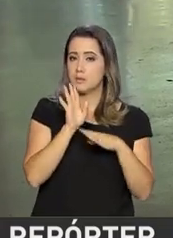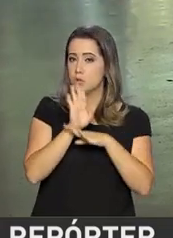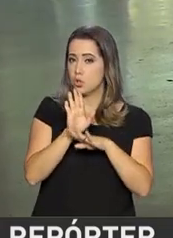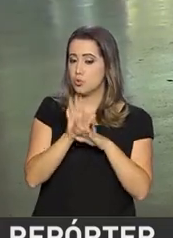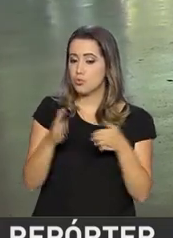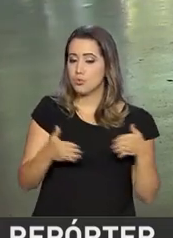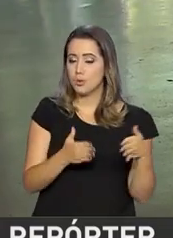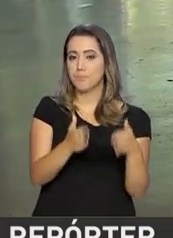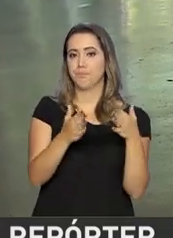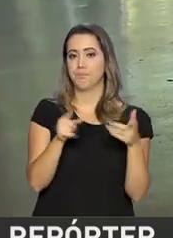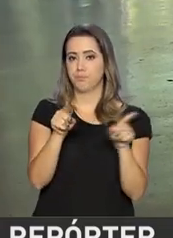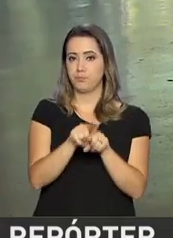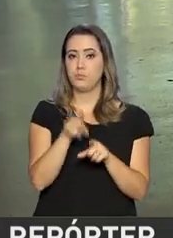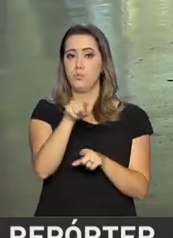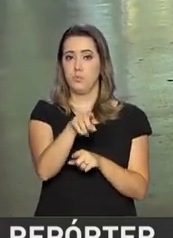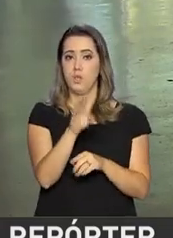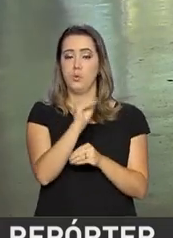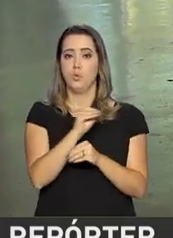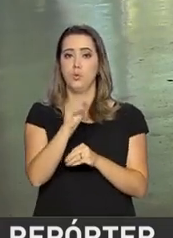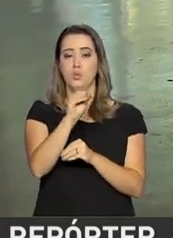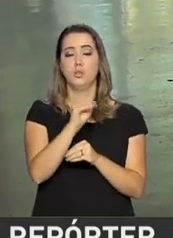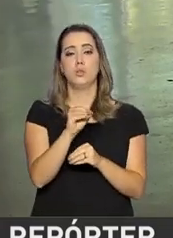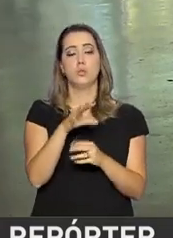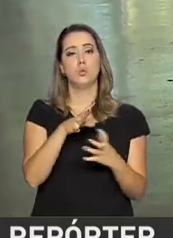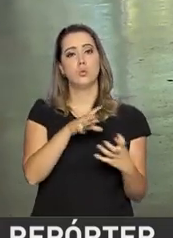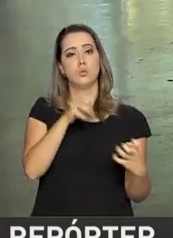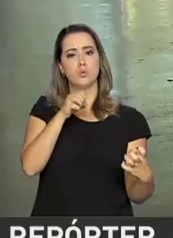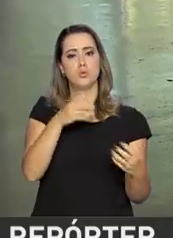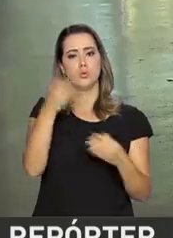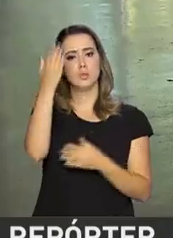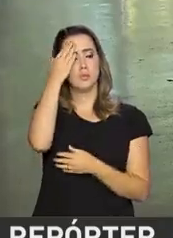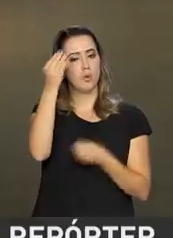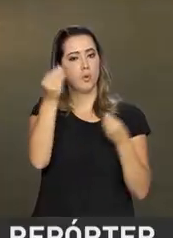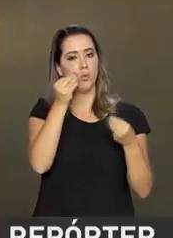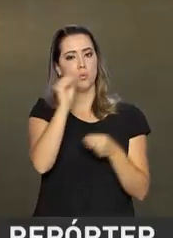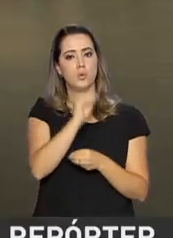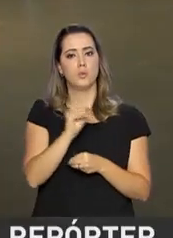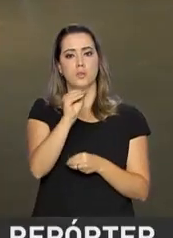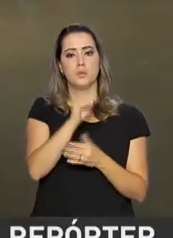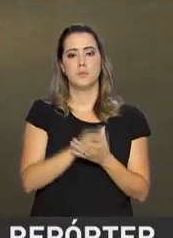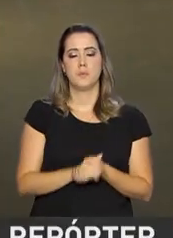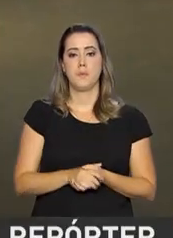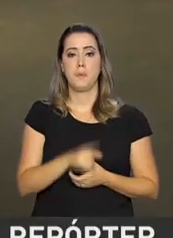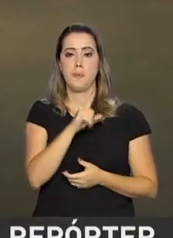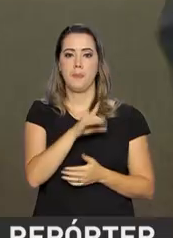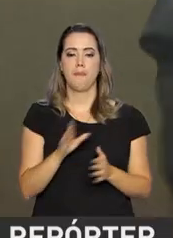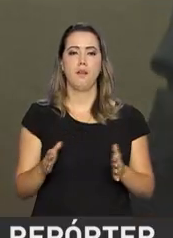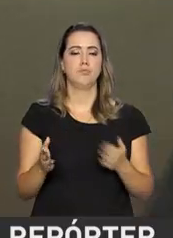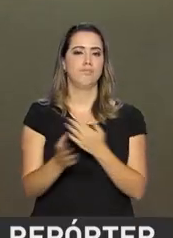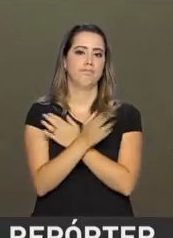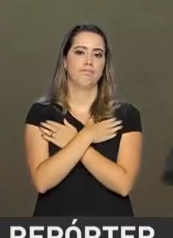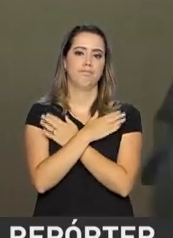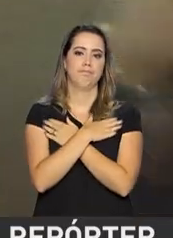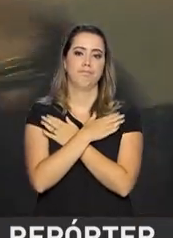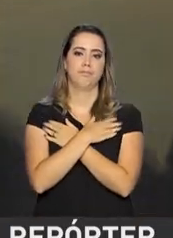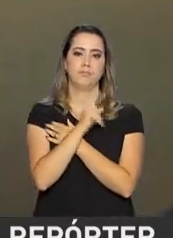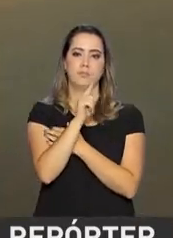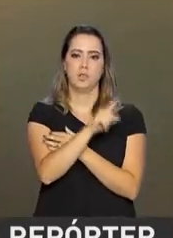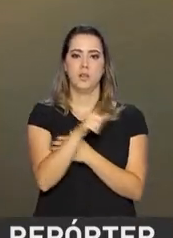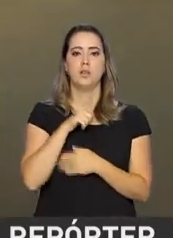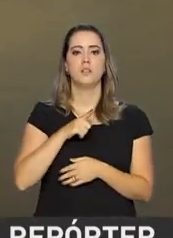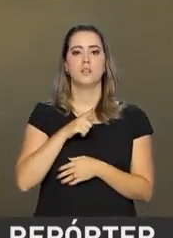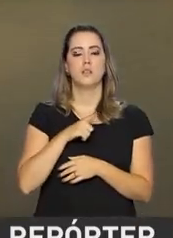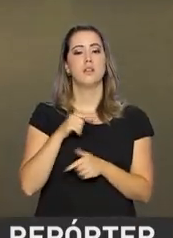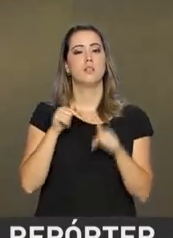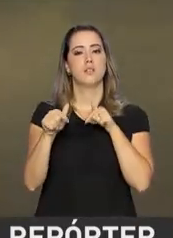de cuidador de idosos, para mim, me veio bem a calhar para aprender a lidar com o ser humano. Luciné está desempregada. Já Gardênia até tem um